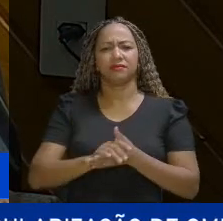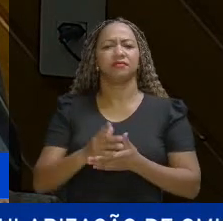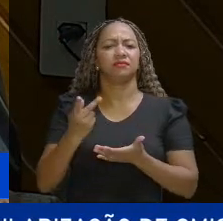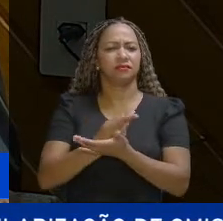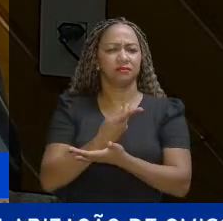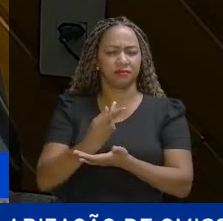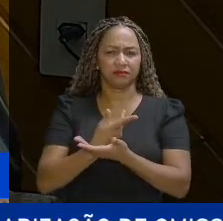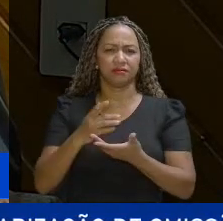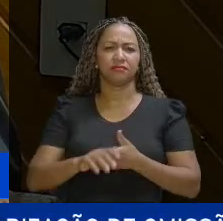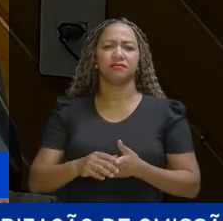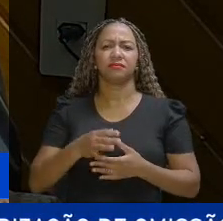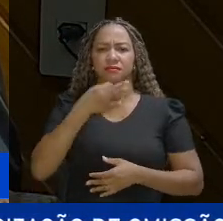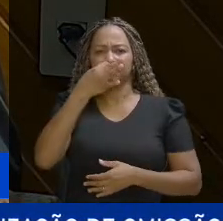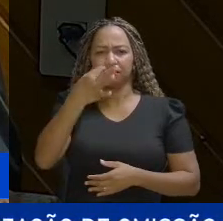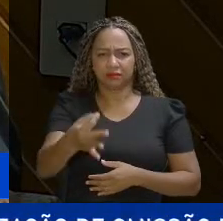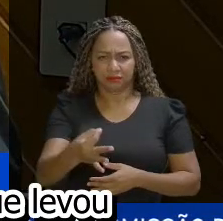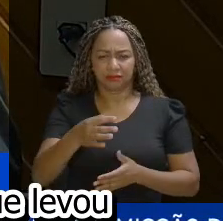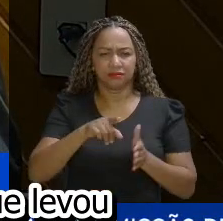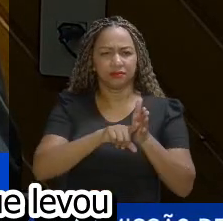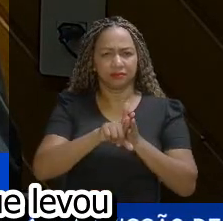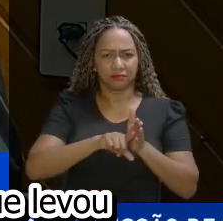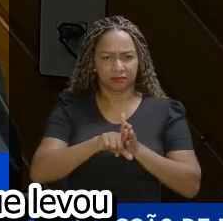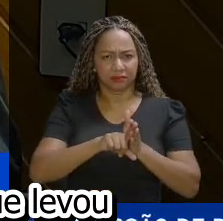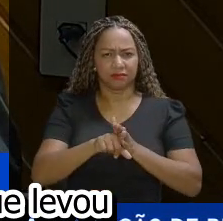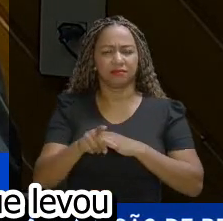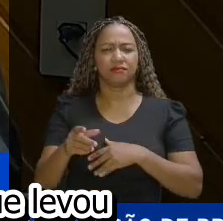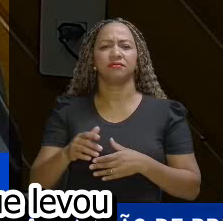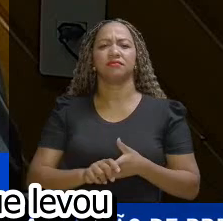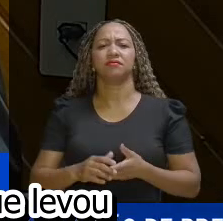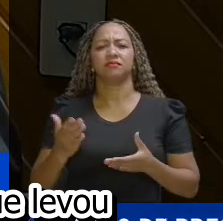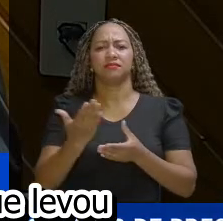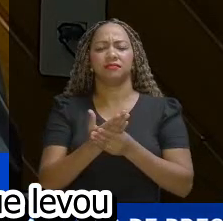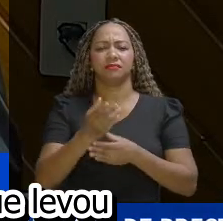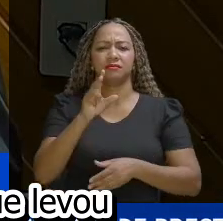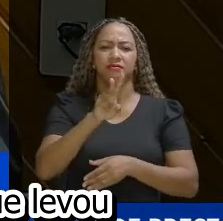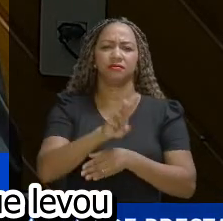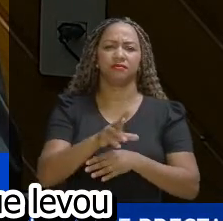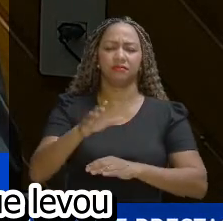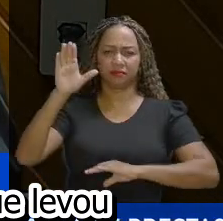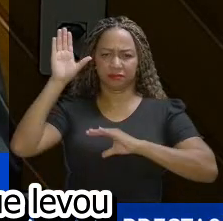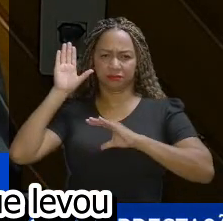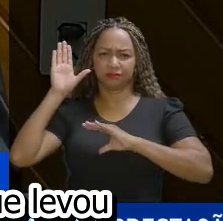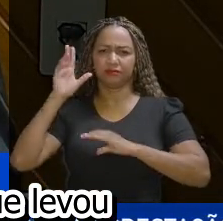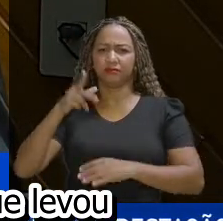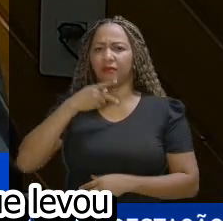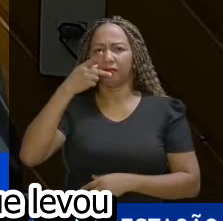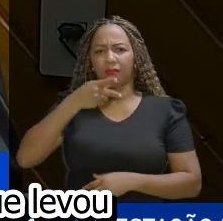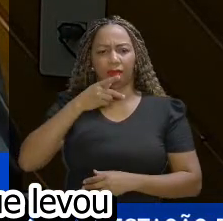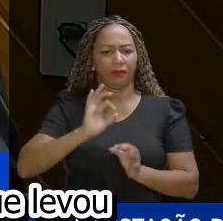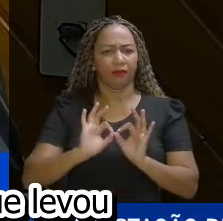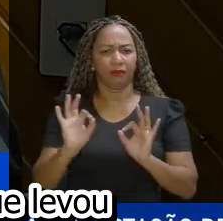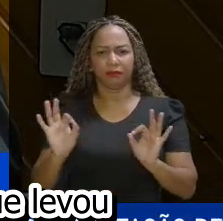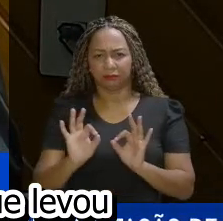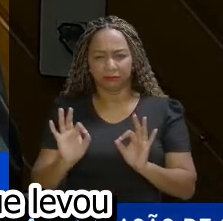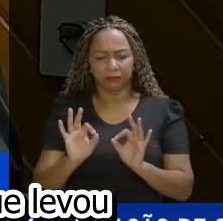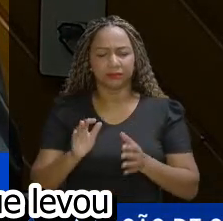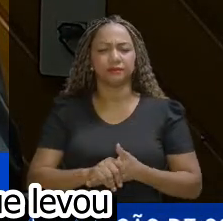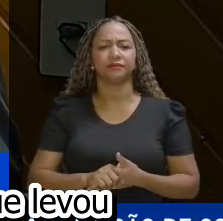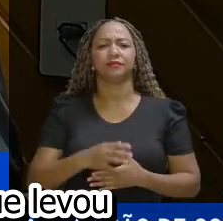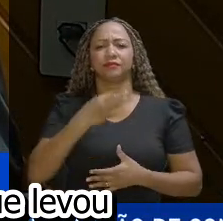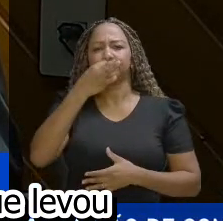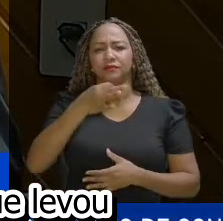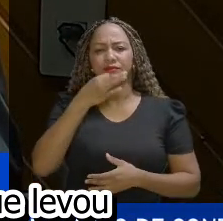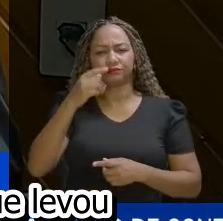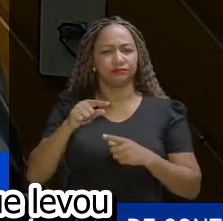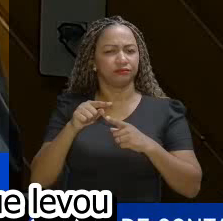perquirida. Sugeriu diligências. Devidamente intimada, a candidata nada falou, o que levou o NACEP a sugerir